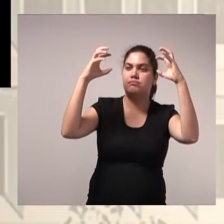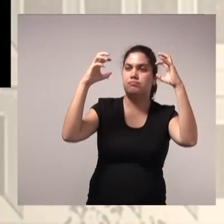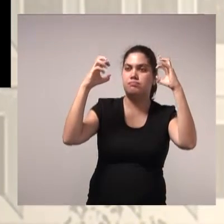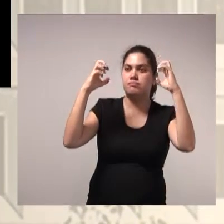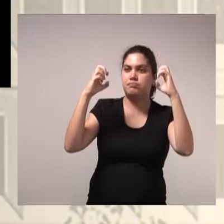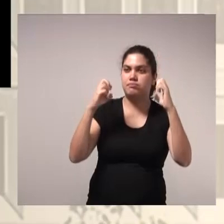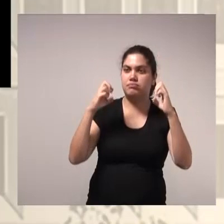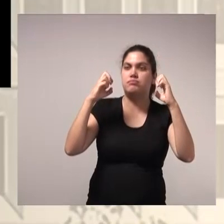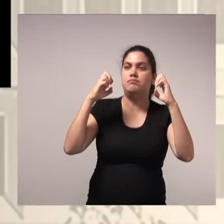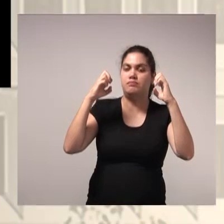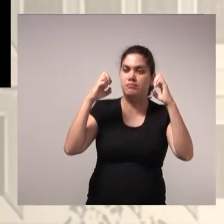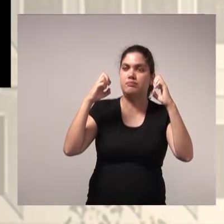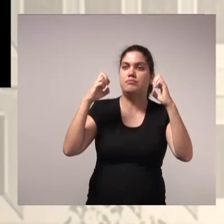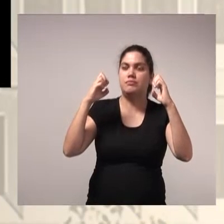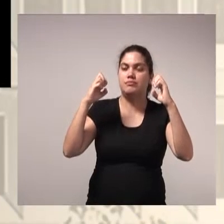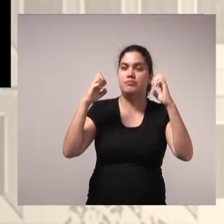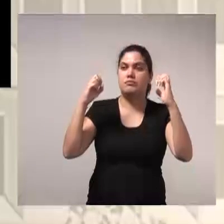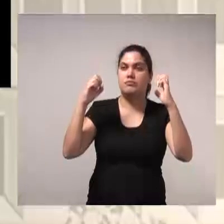é emitido